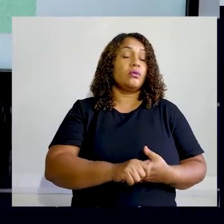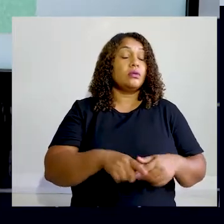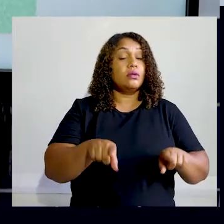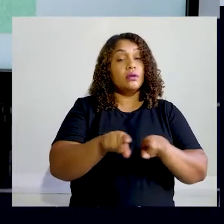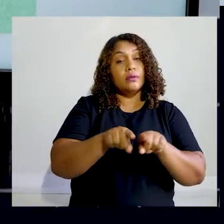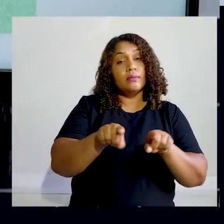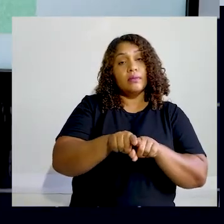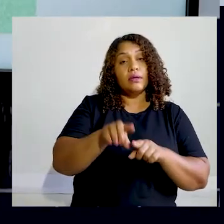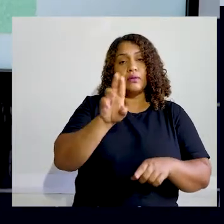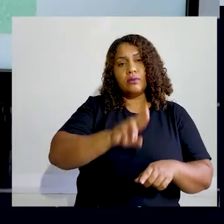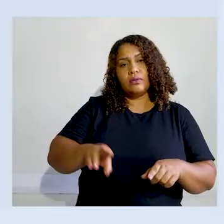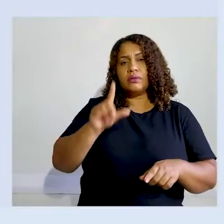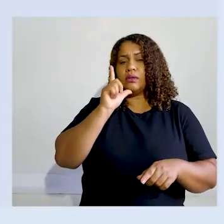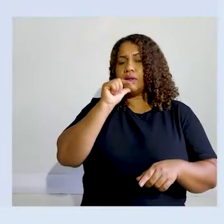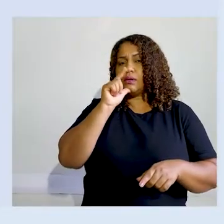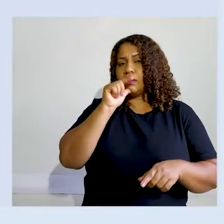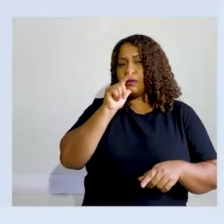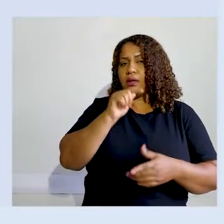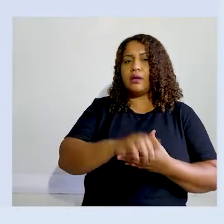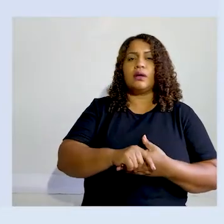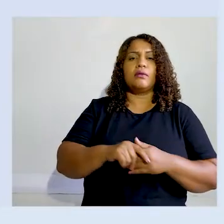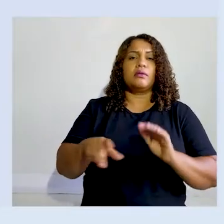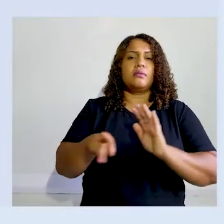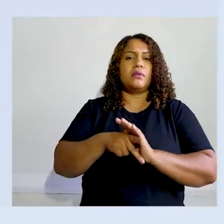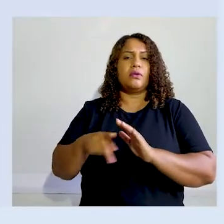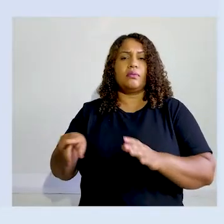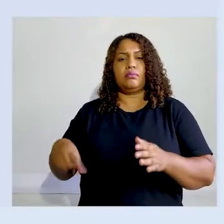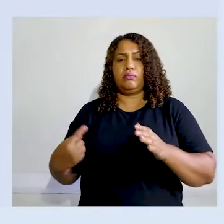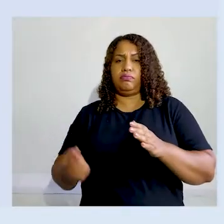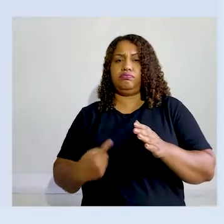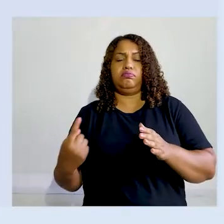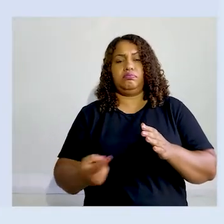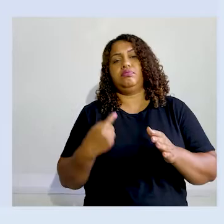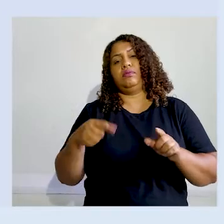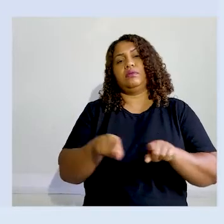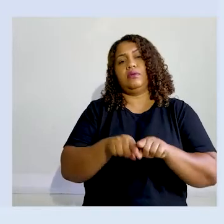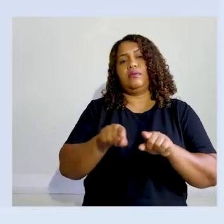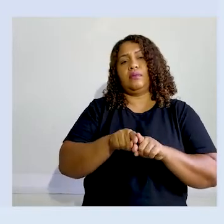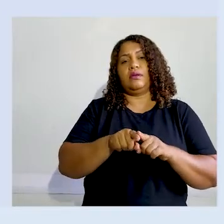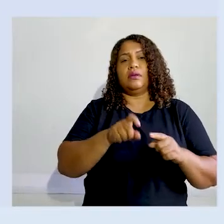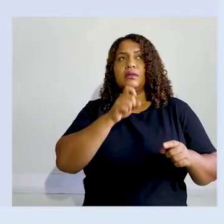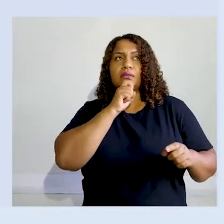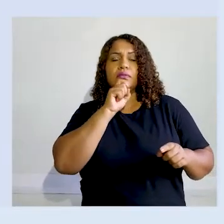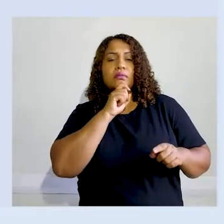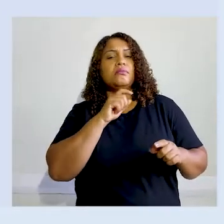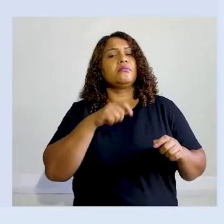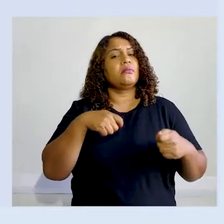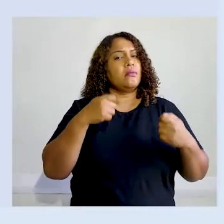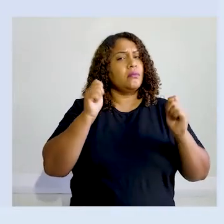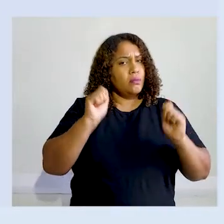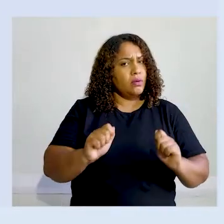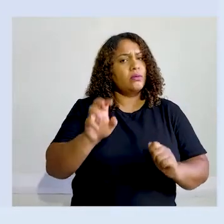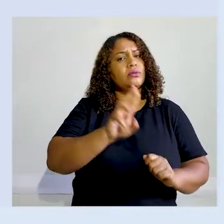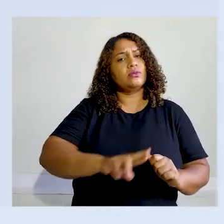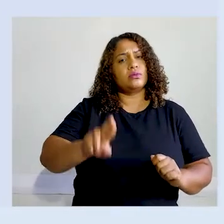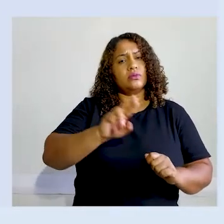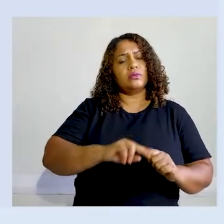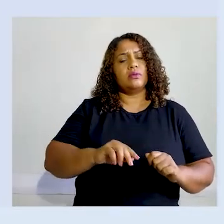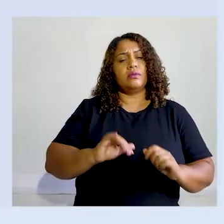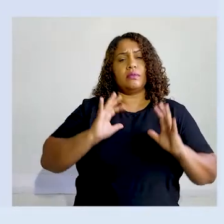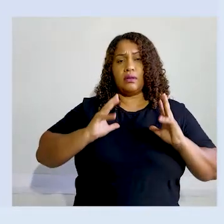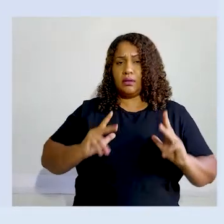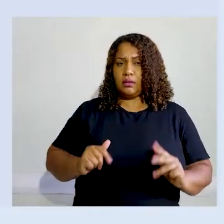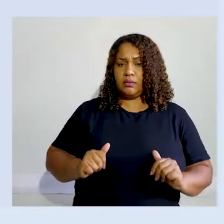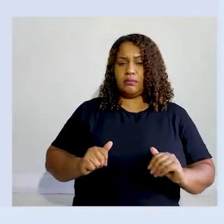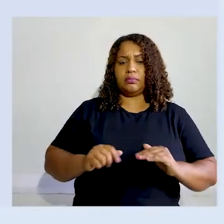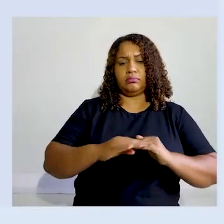Reutilize as águas cinzas, que são aquelas provenientes das máquinas de lavar, dos ar-condicionados. Elas servem para limpar pisos de